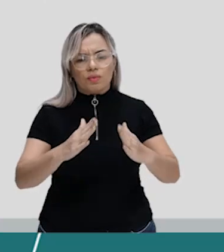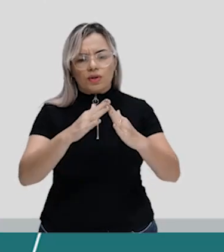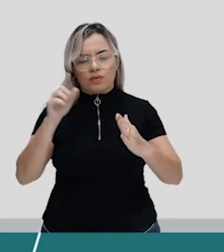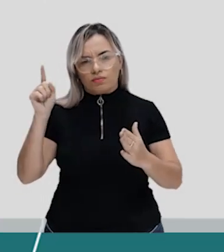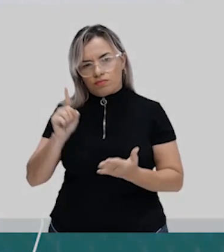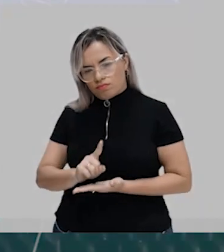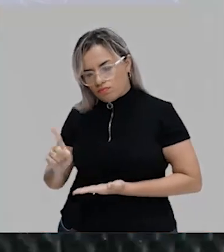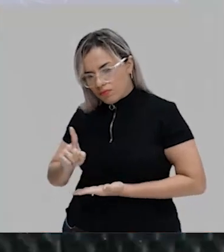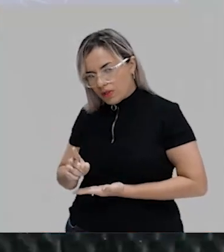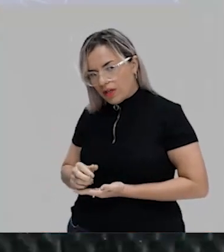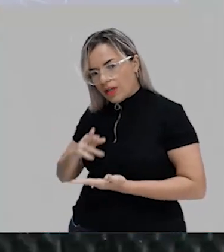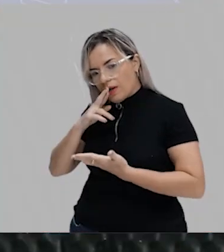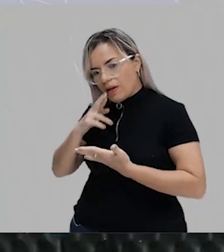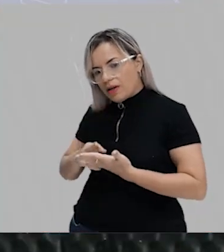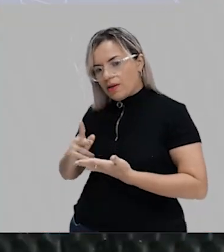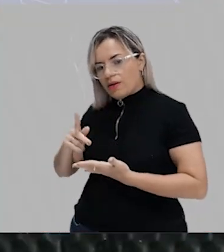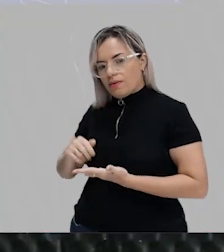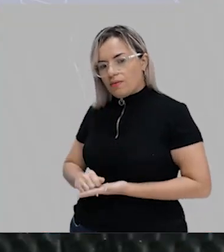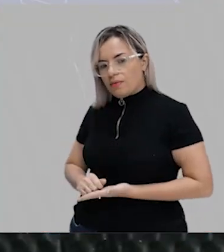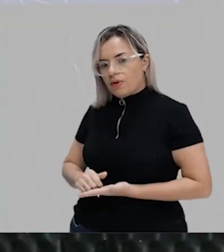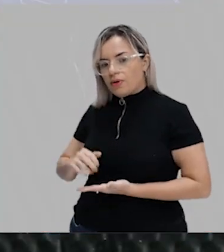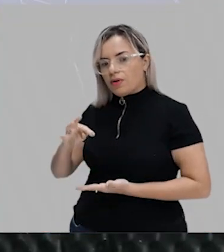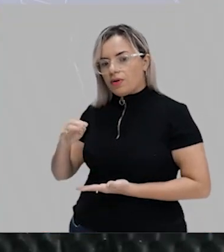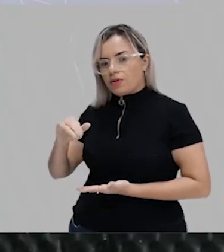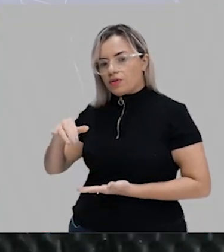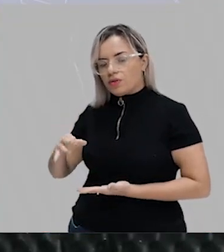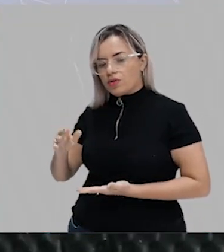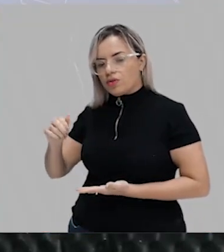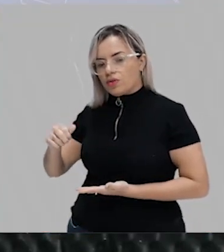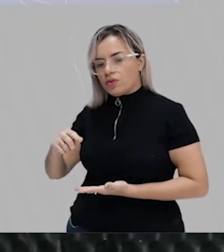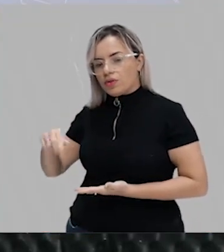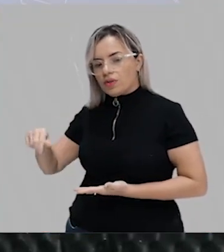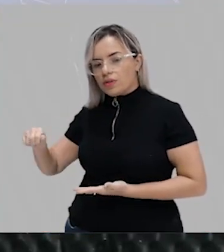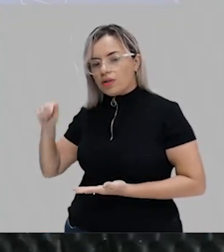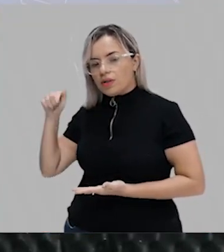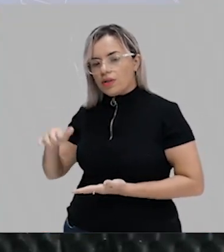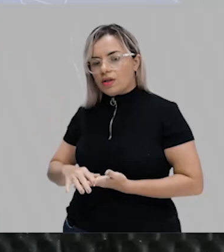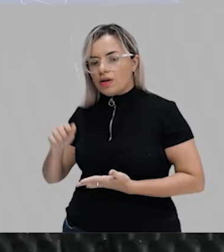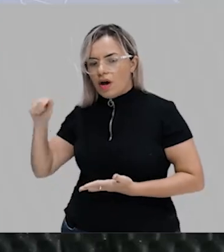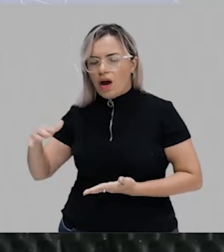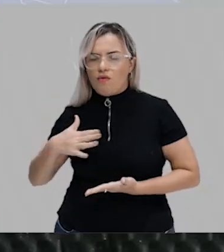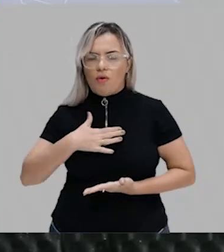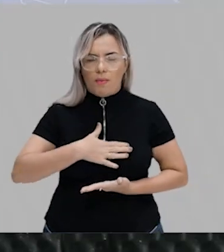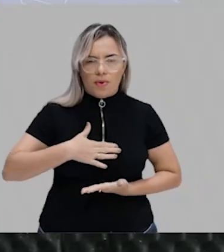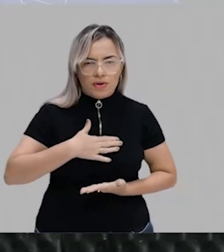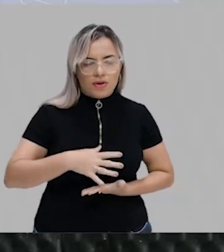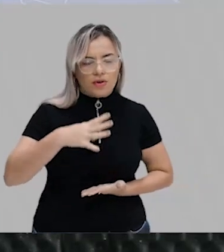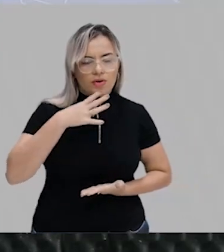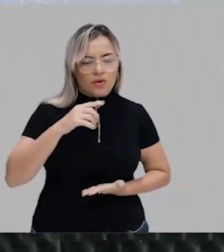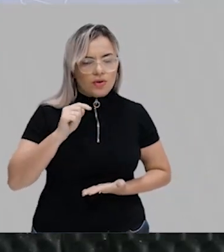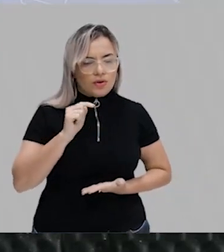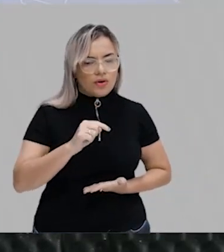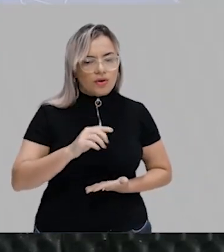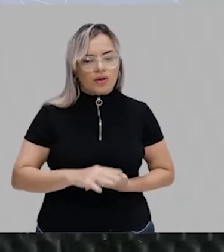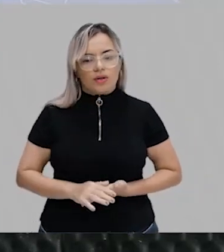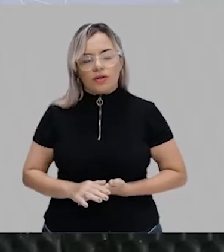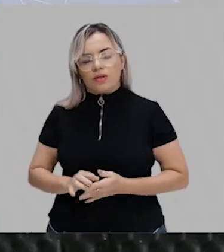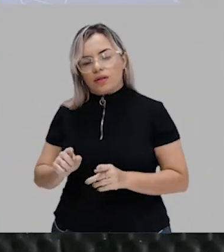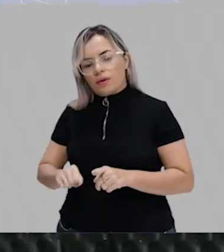eu moro em Tijuana. Foi um prazer conhecê-lo. Até logo, até logo. Observem